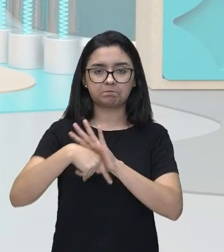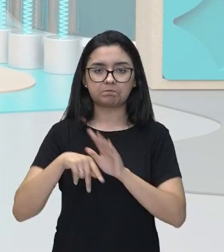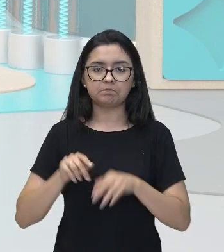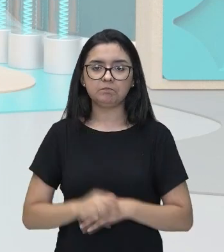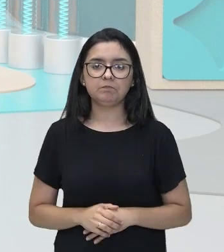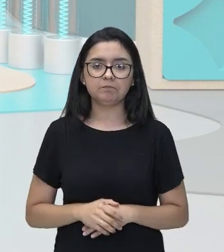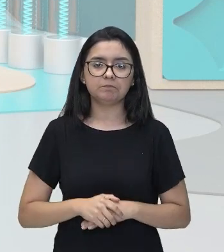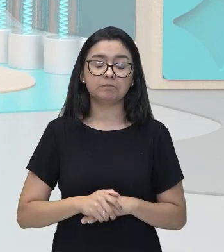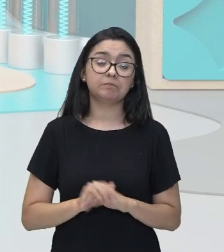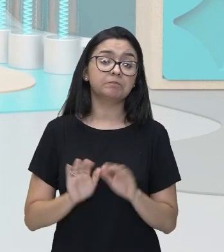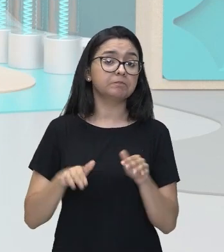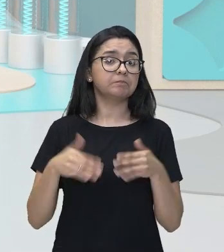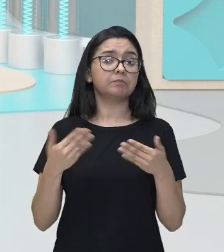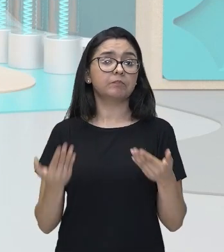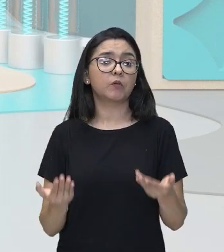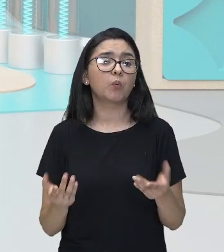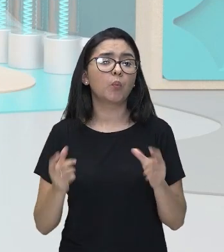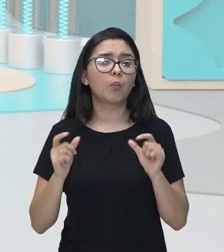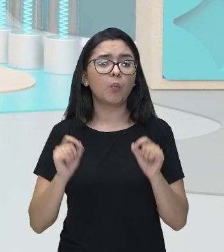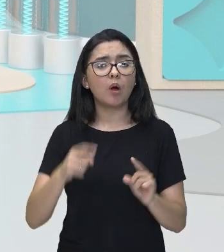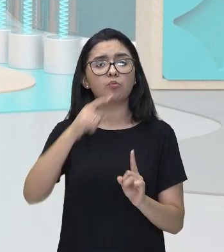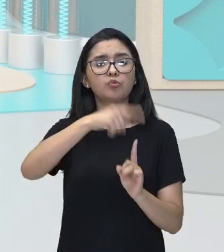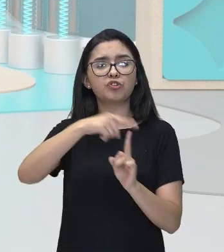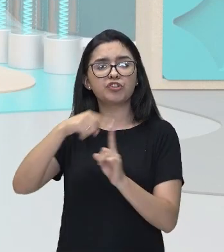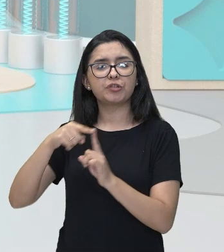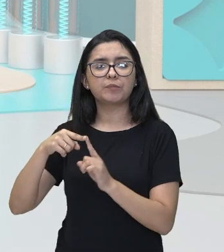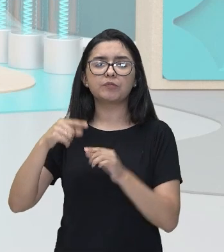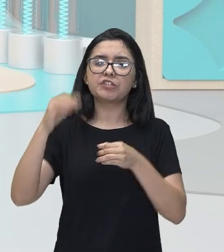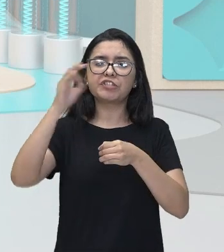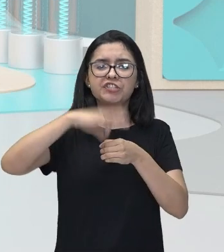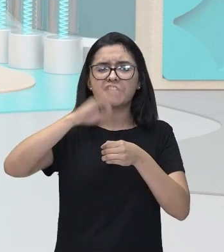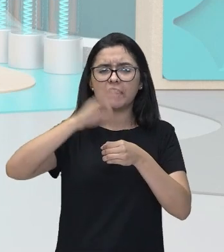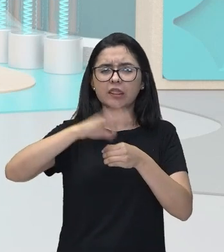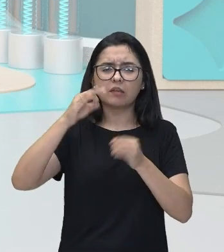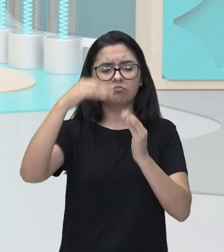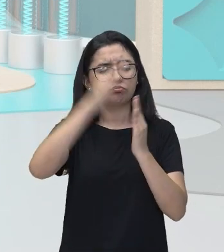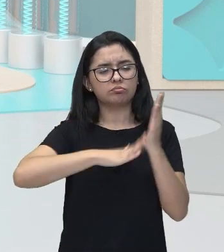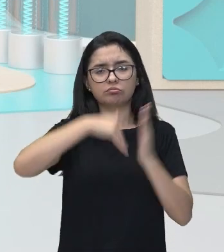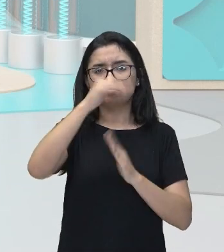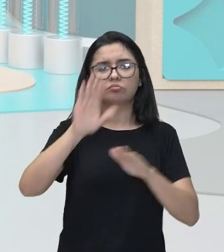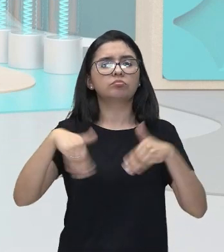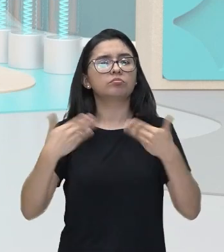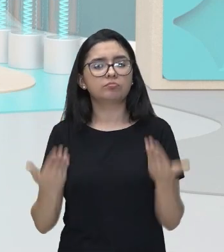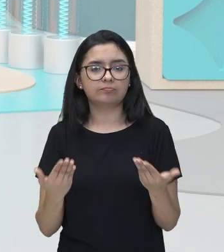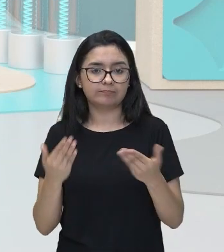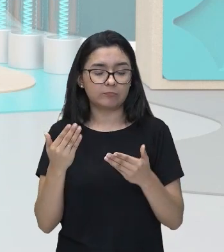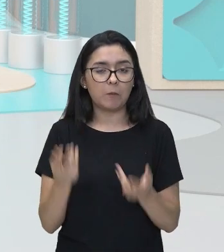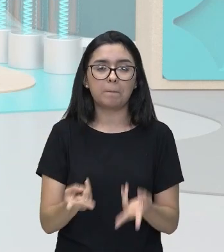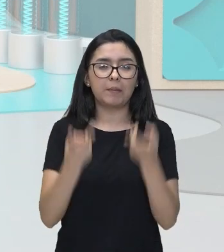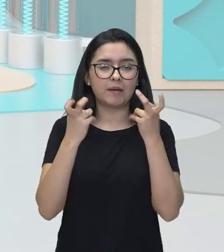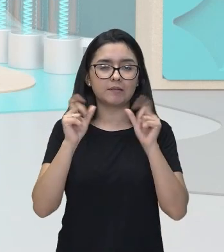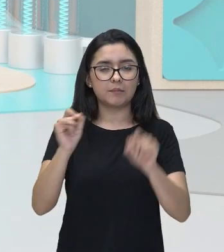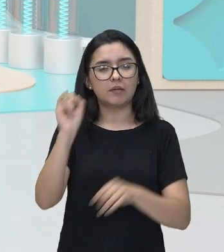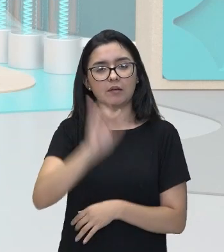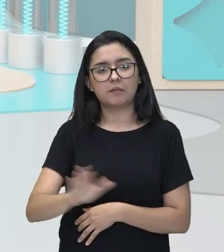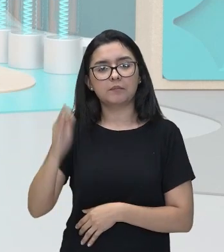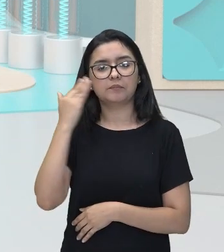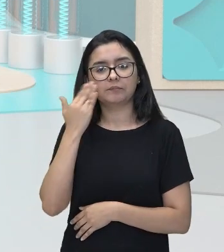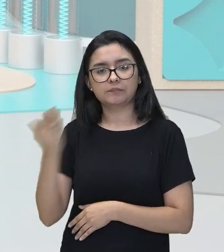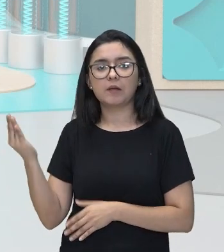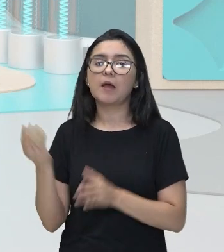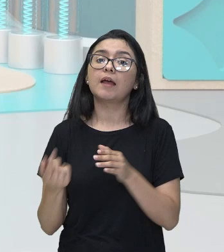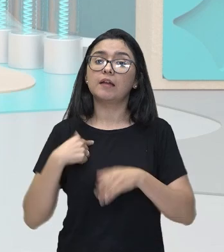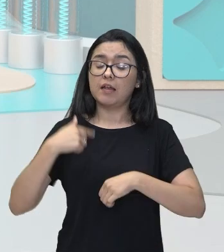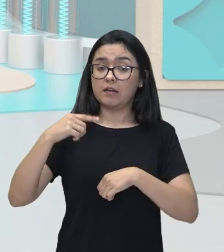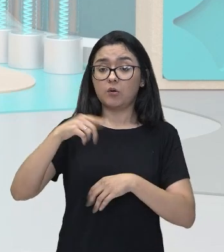E qual a tinta que eles utilizam? Então, como vocês podem ver, eles mesmos produzem